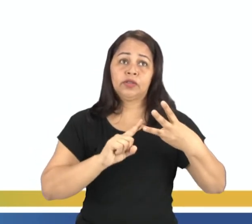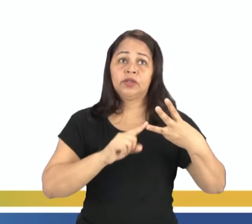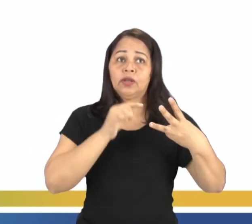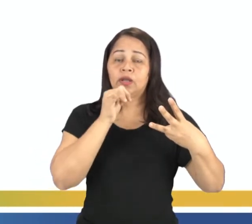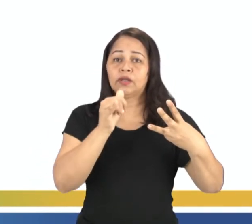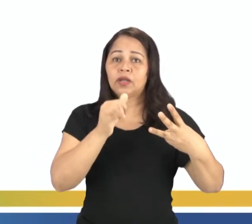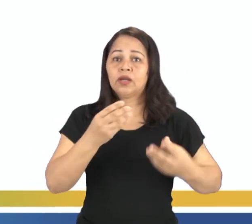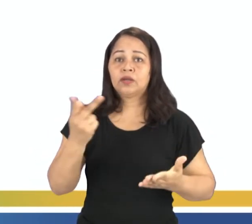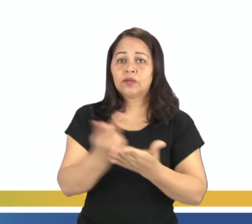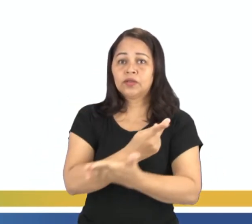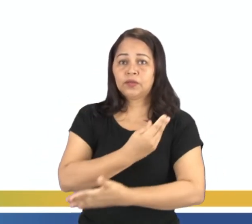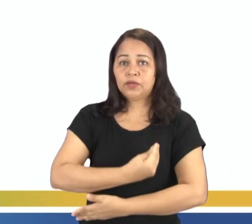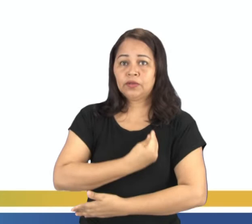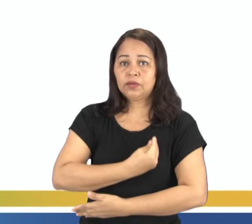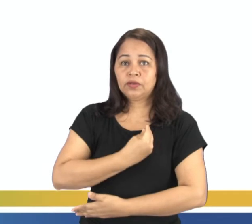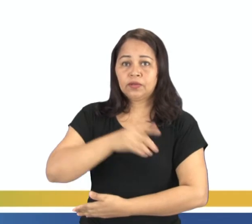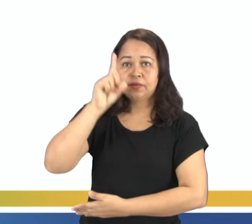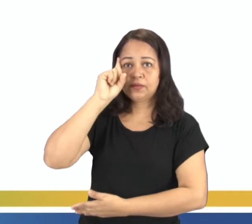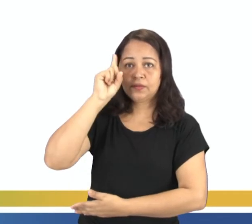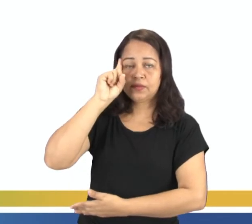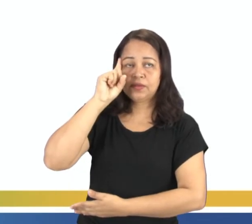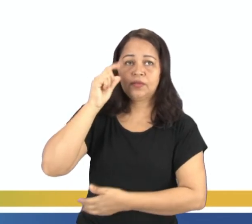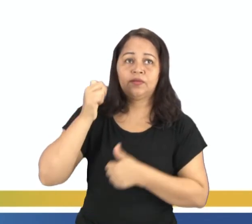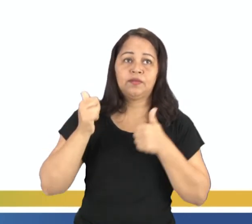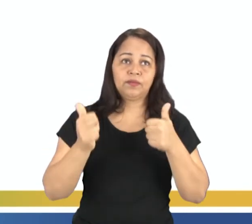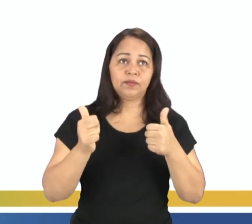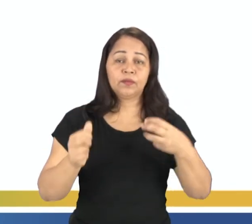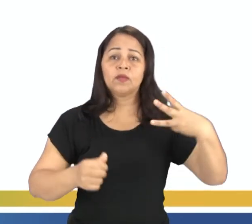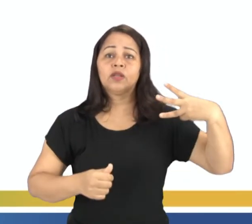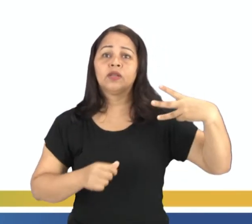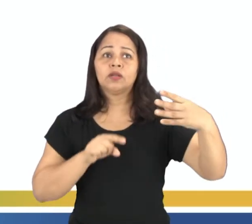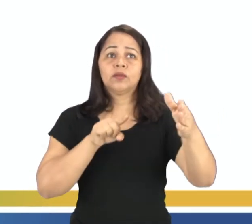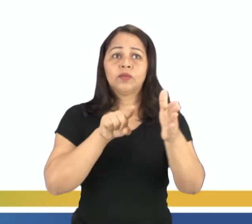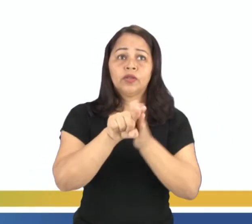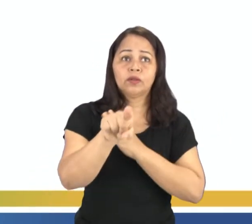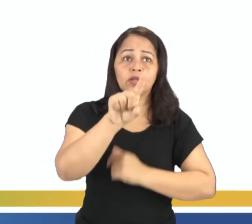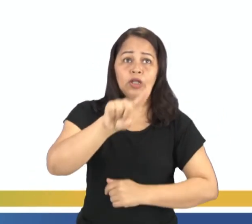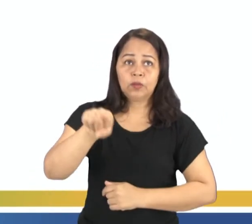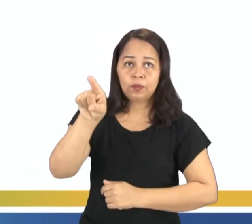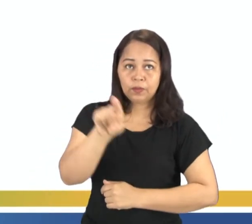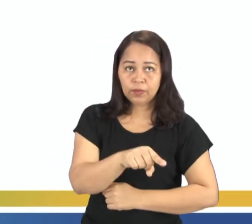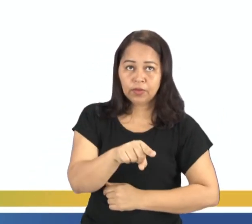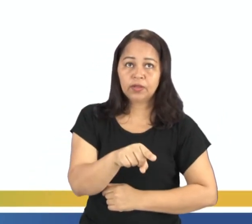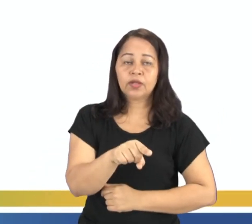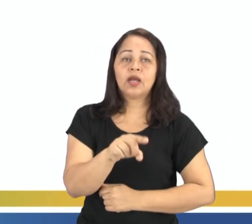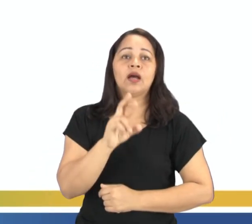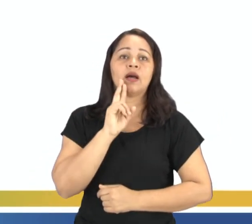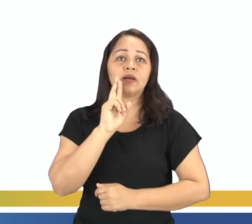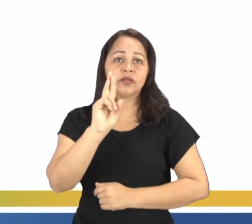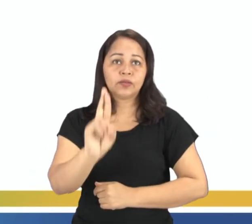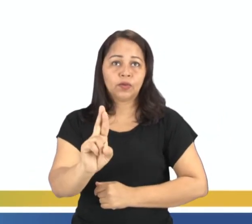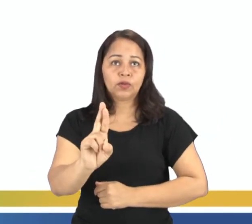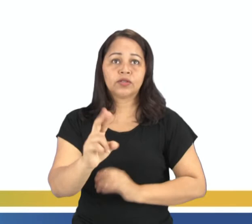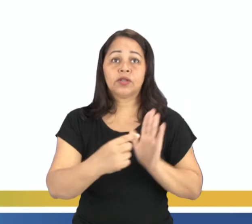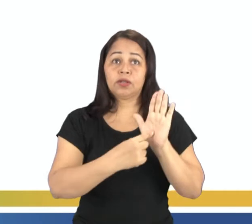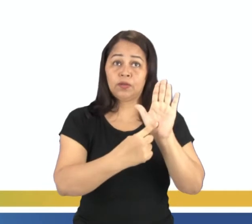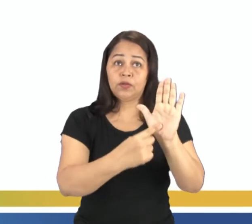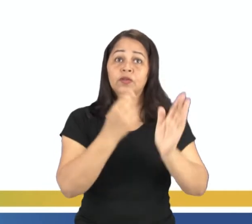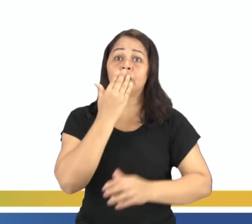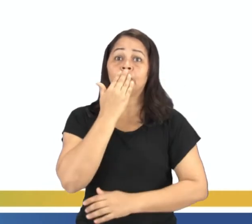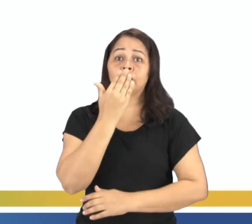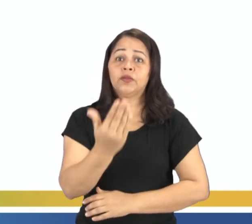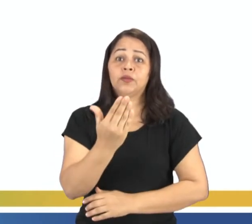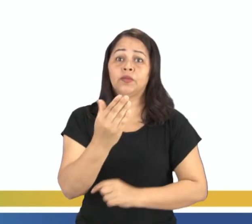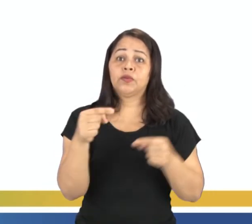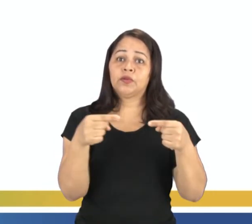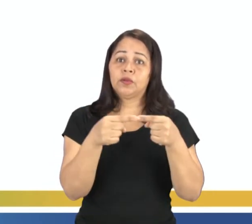situações cotidianas, ou seja, do dia a dia. 3. Marque a alternativa que demonstra